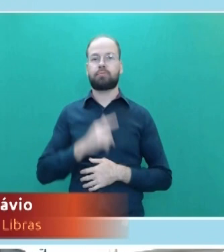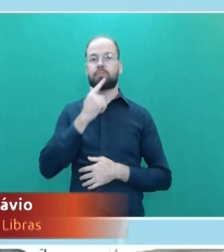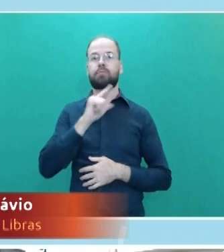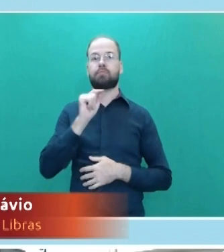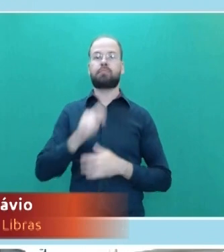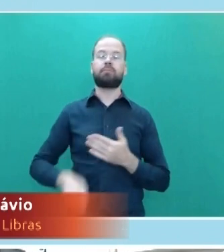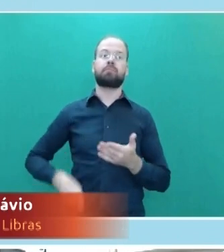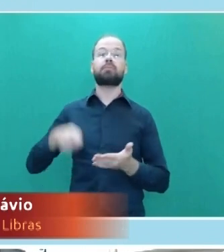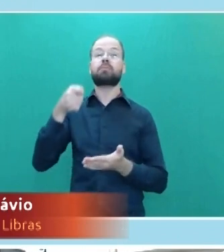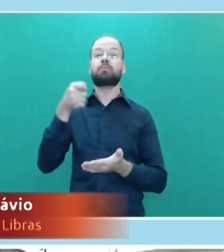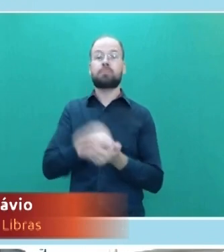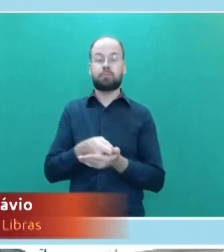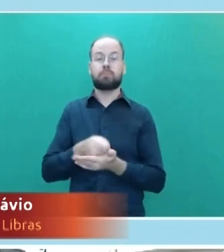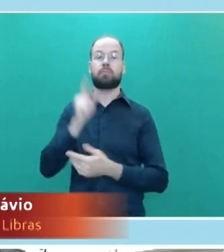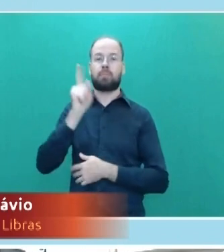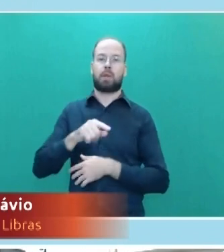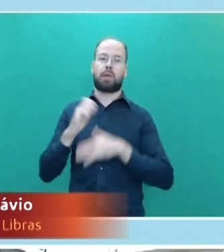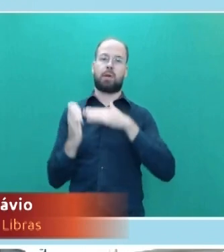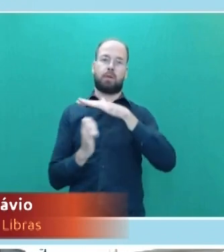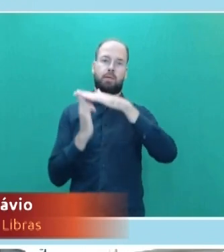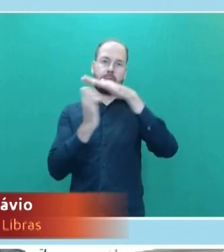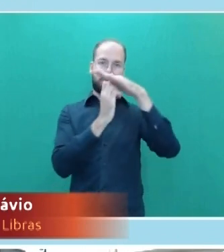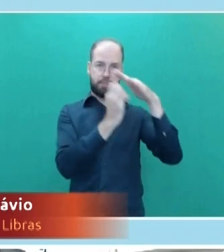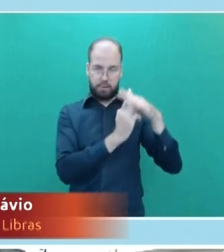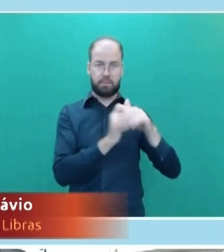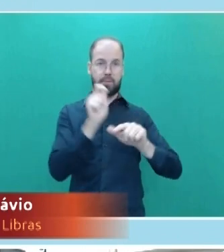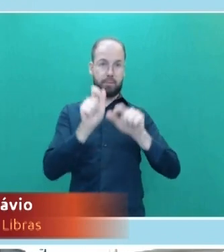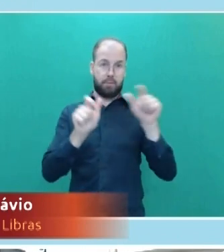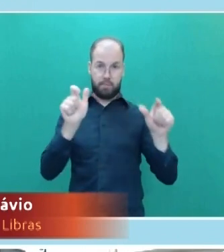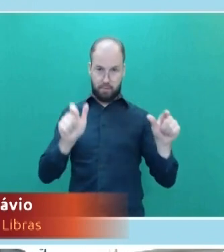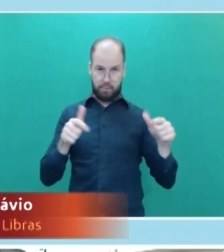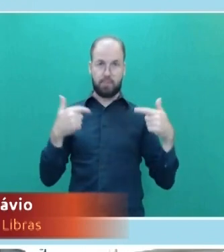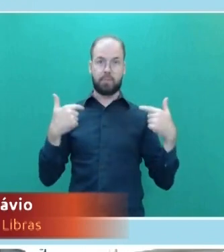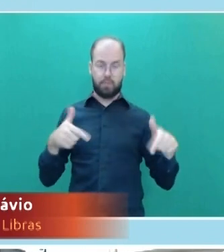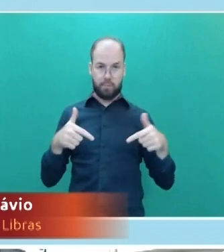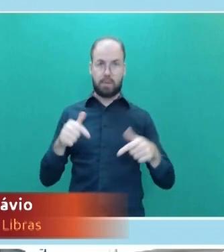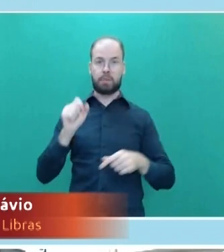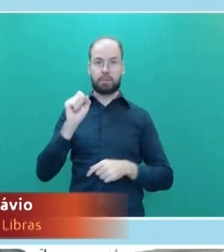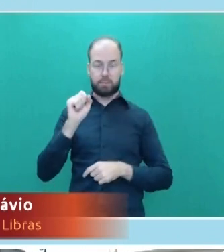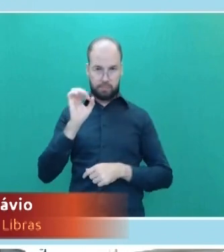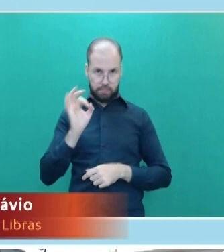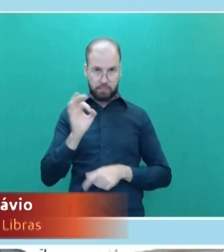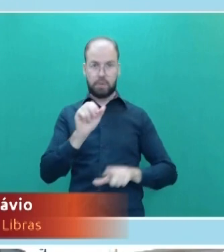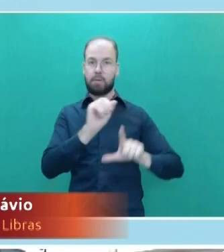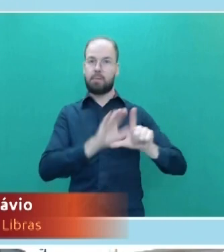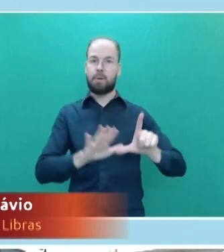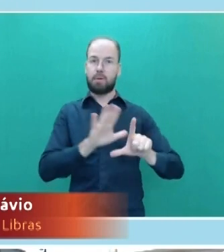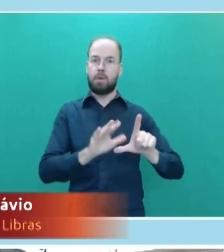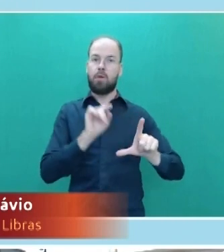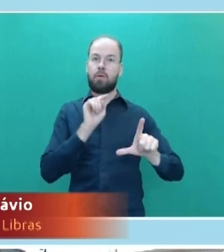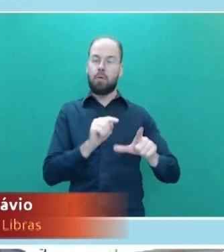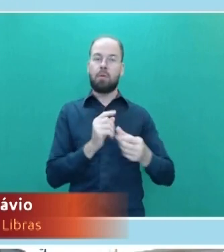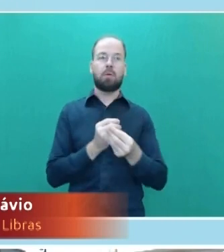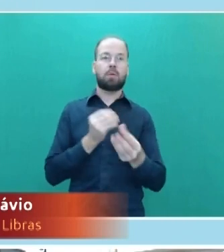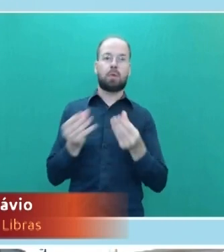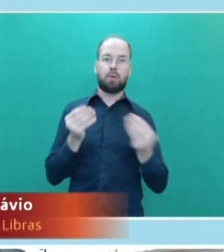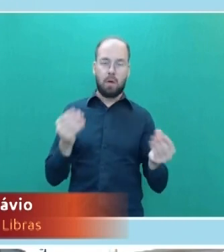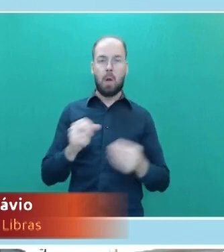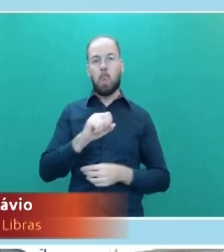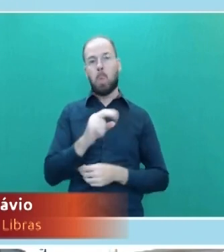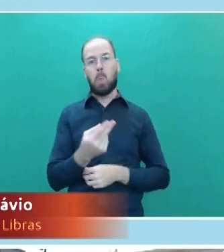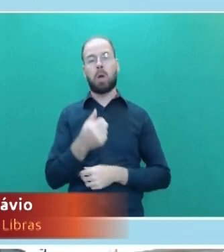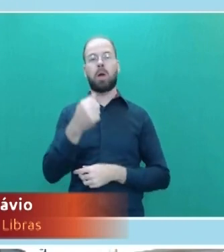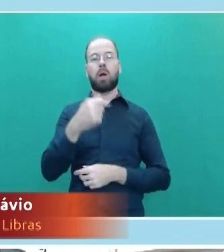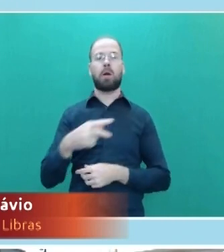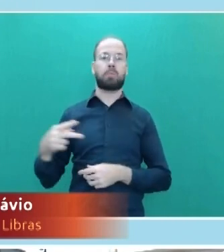as empresas para quem essas pessoas prestam serviço, né? As plataformas de entrega ou os